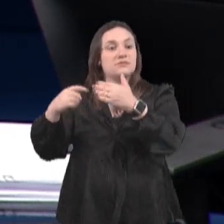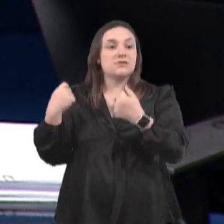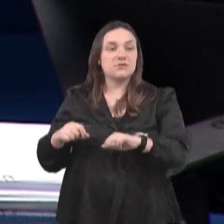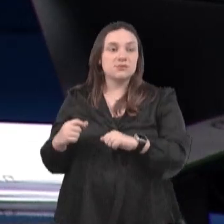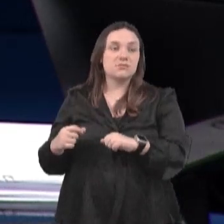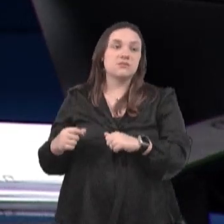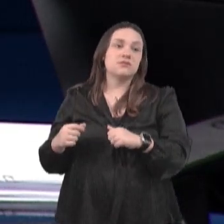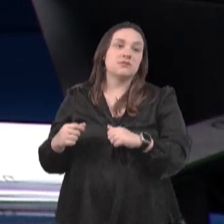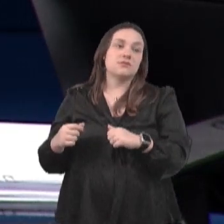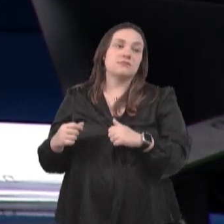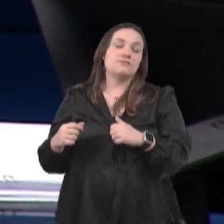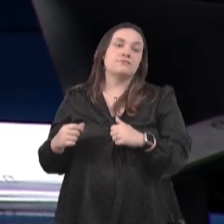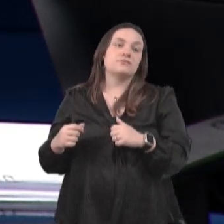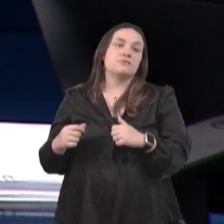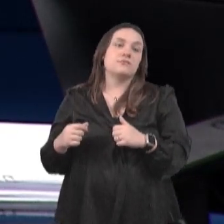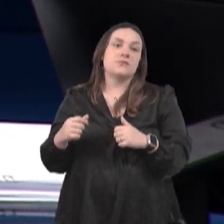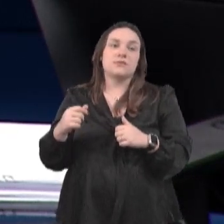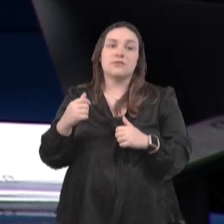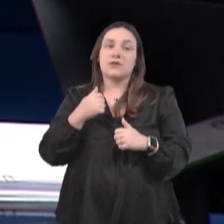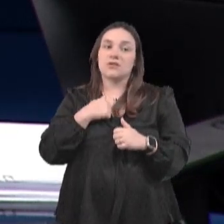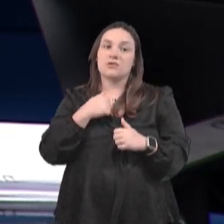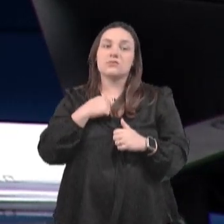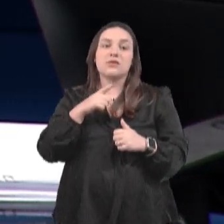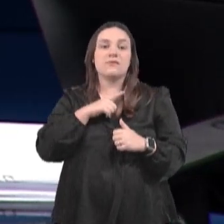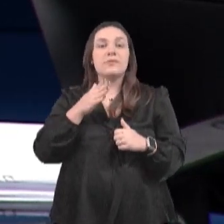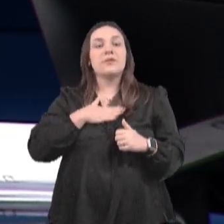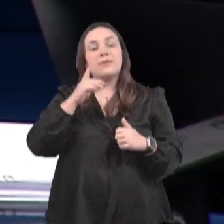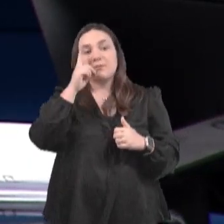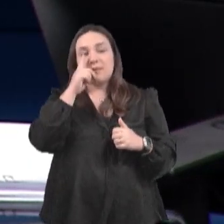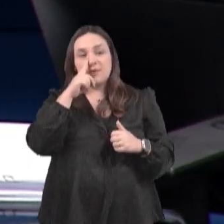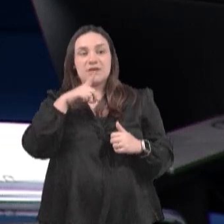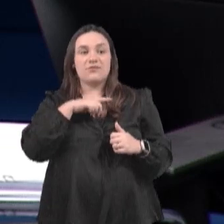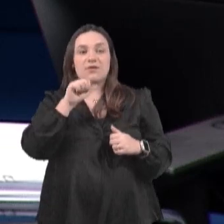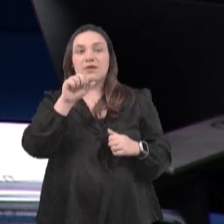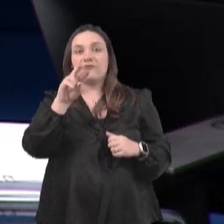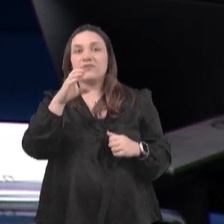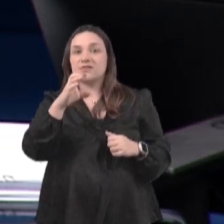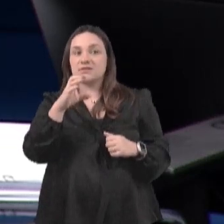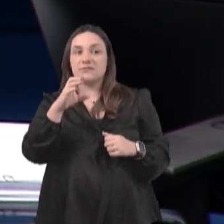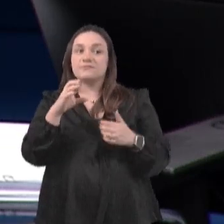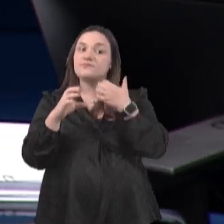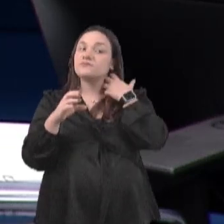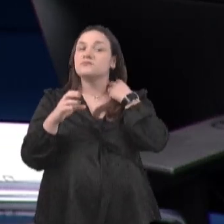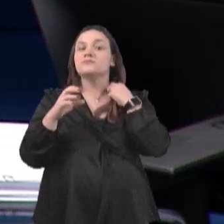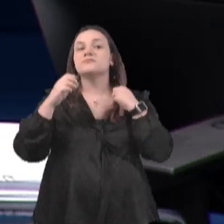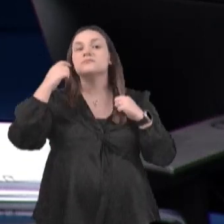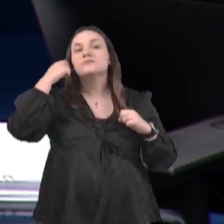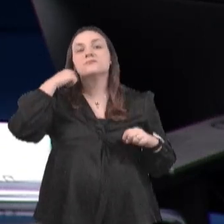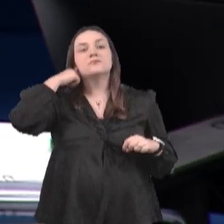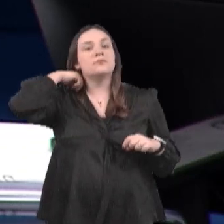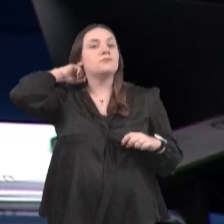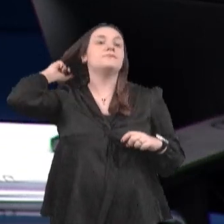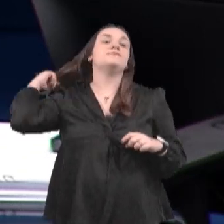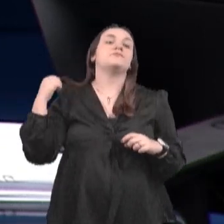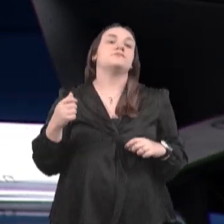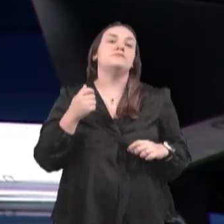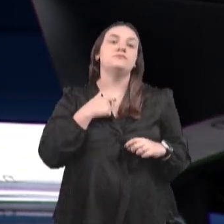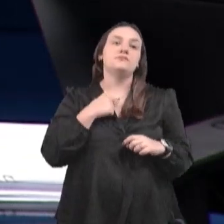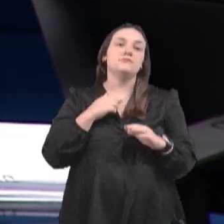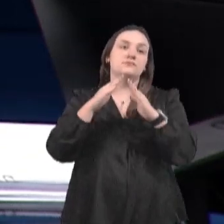evoluir. Eu mesma tive o caso da minha mãe, que teve um AVC, e eu morava, na época,